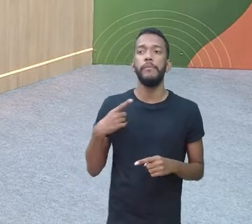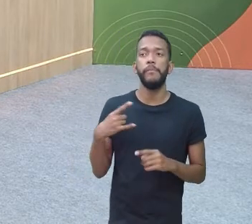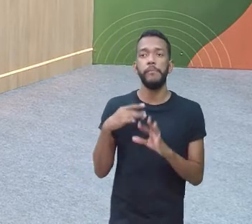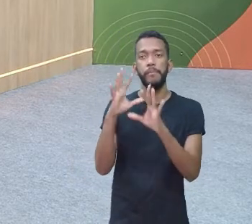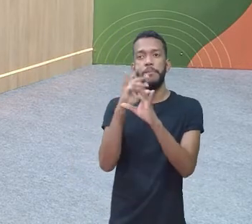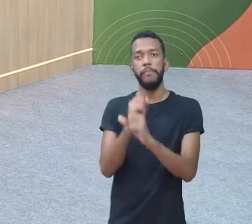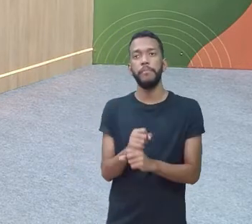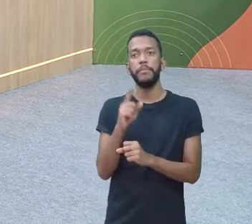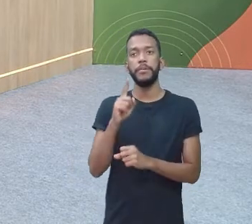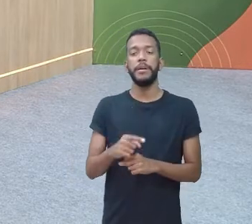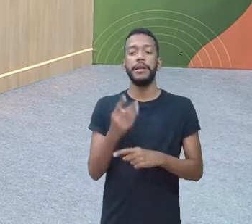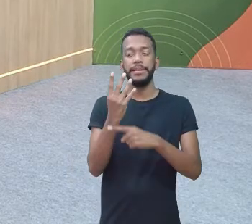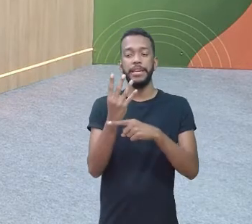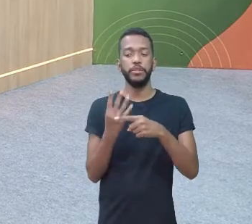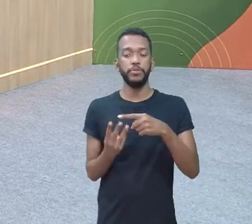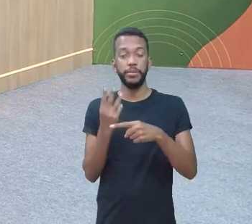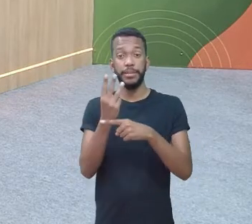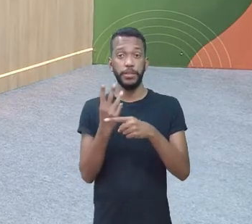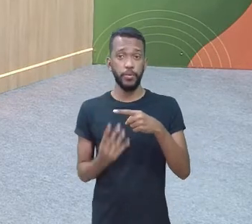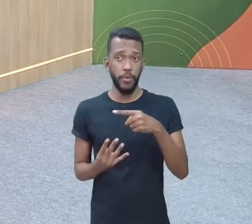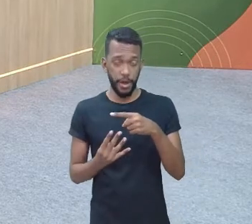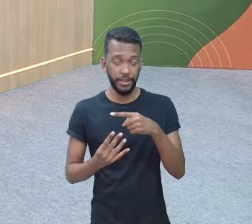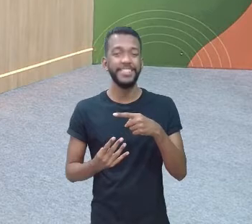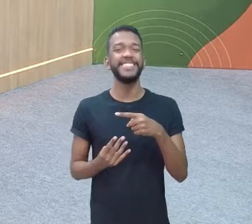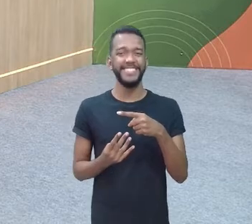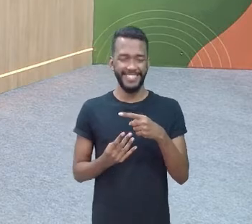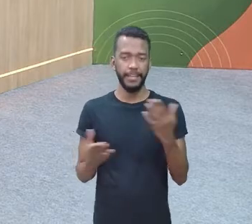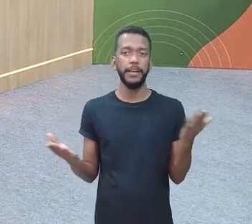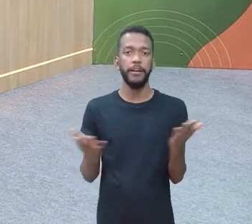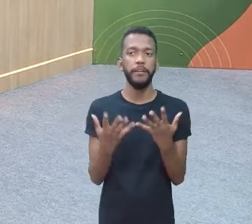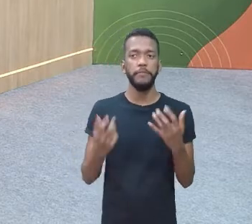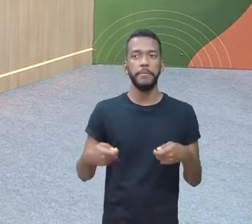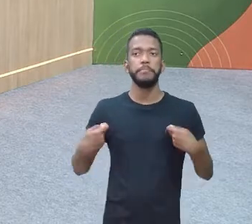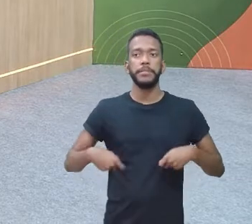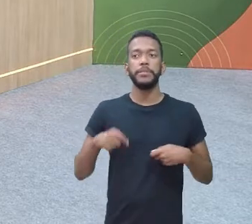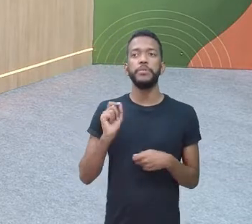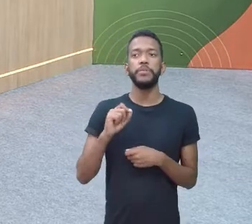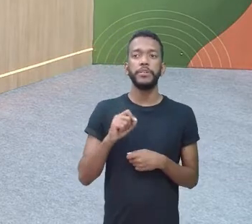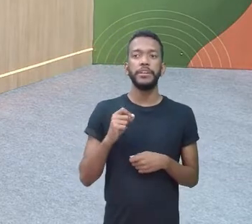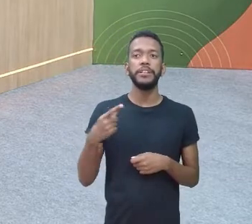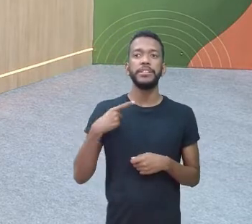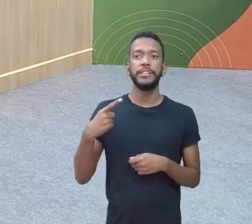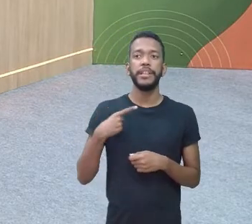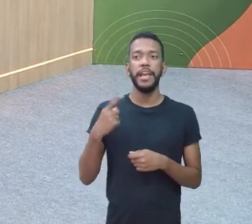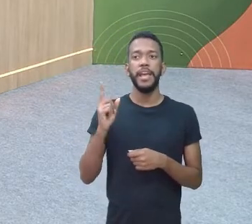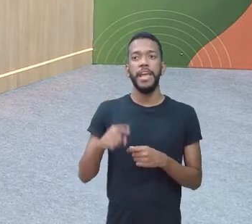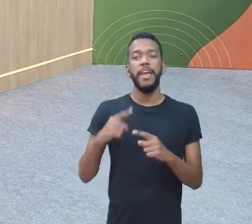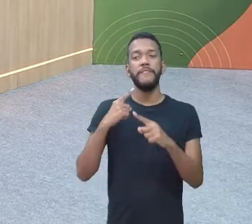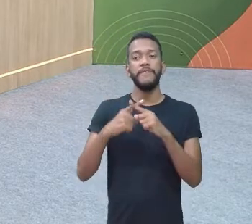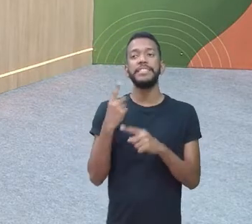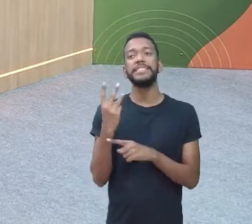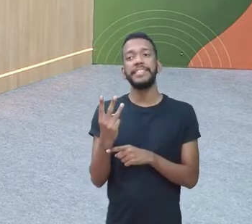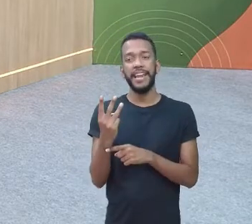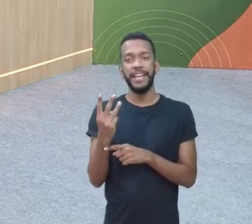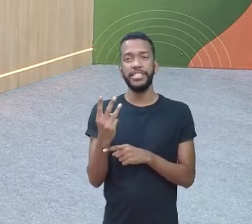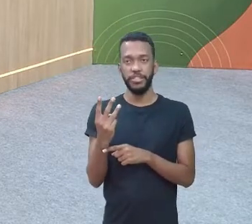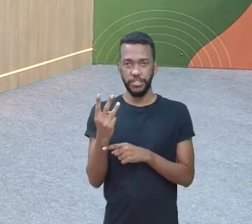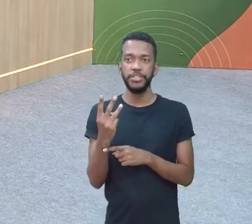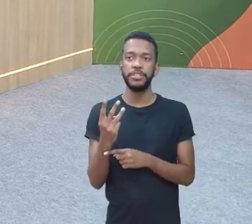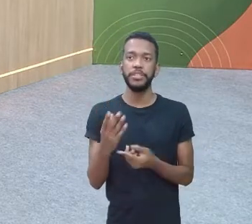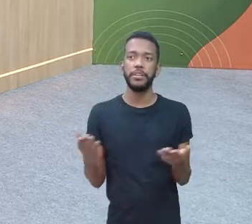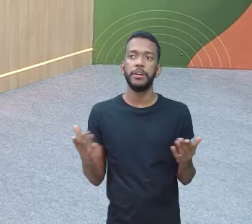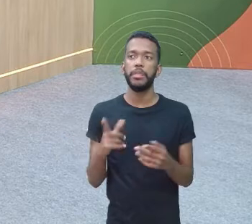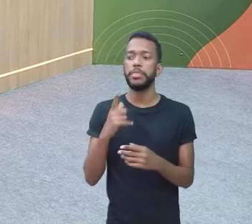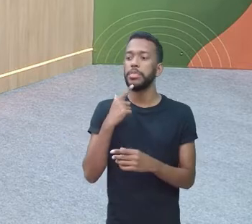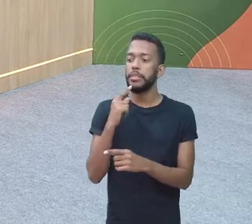calcular 3/4 dessa fração. E aí a gente vai ter que fazer vezes 3 esses 50, né? Descobrir quem que